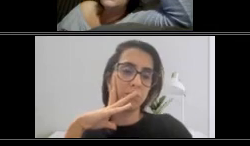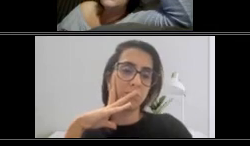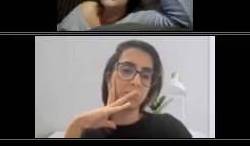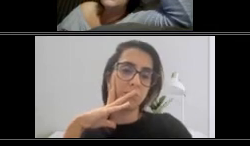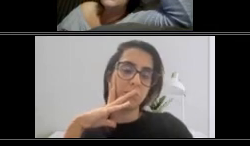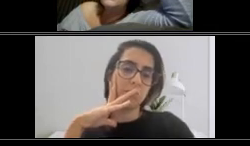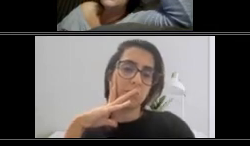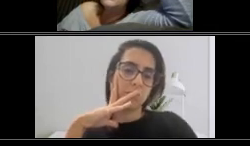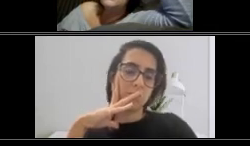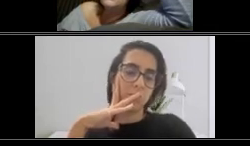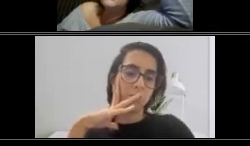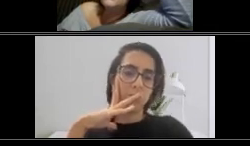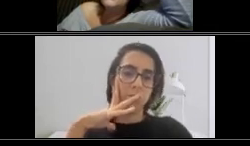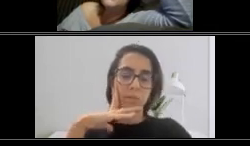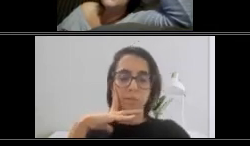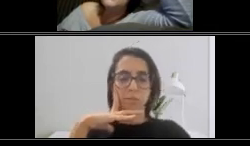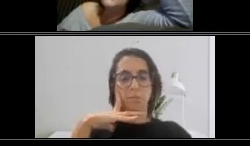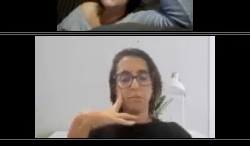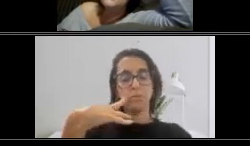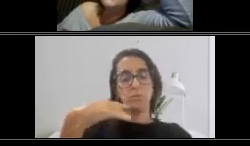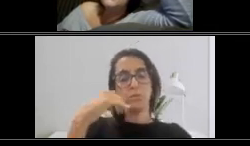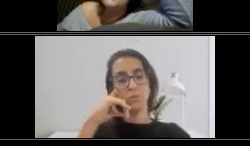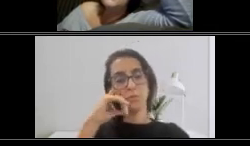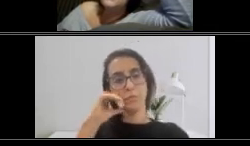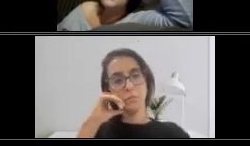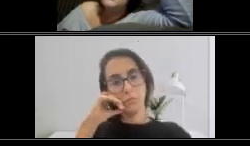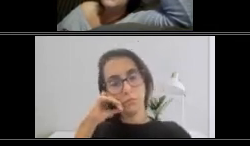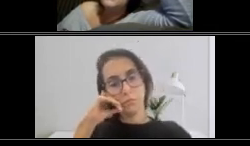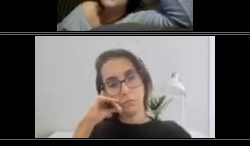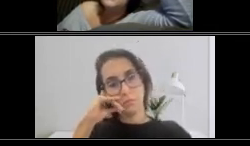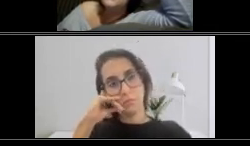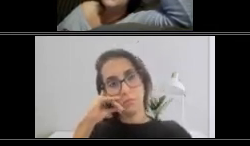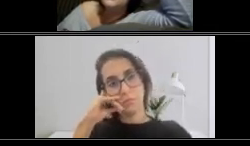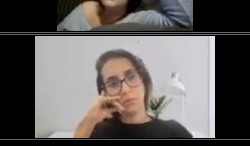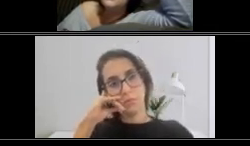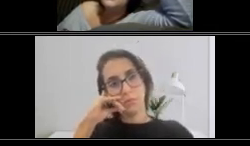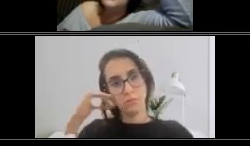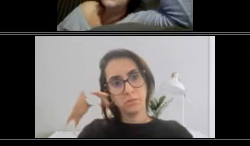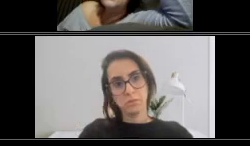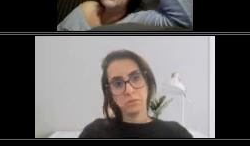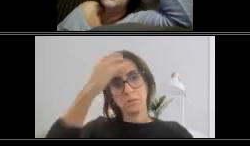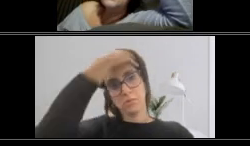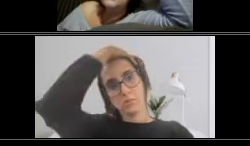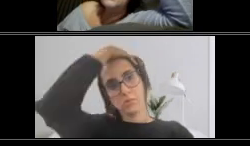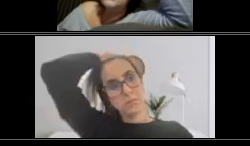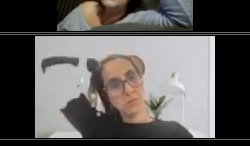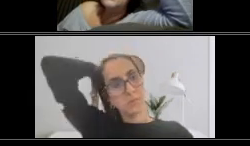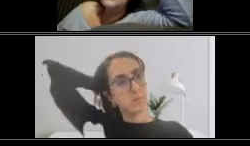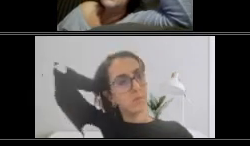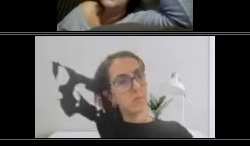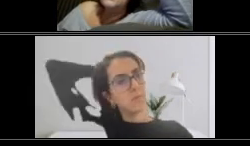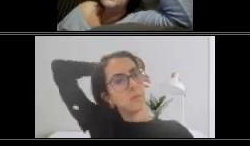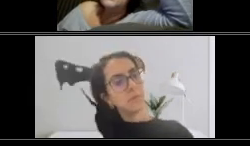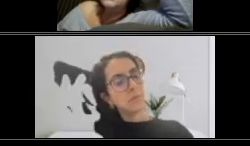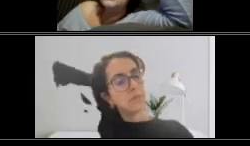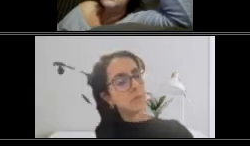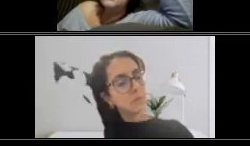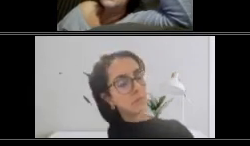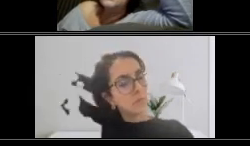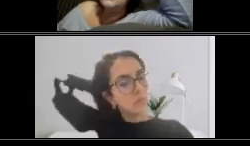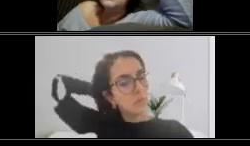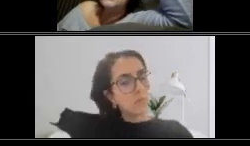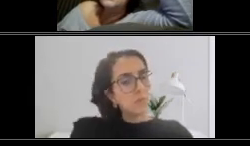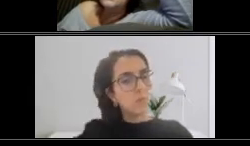córtex pré-frontal. Depois nós vamos ver um vidinho, vocês vão entender a química disso aí. Então, a medicação